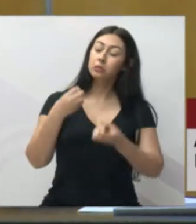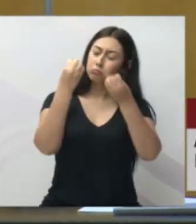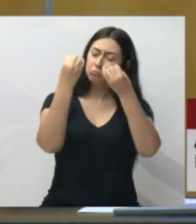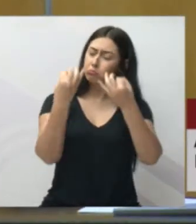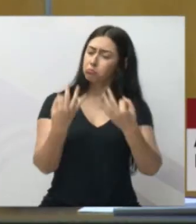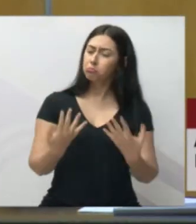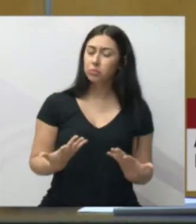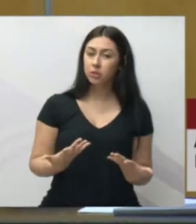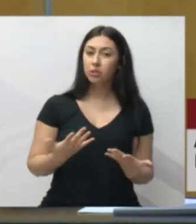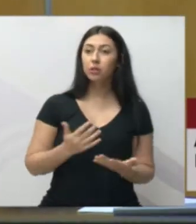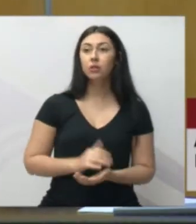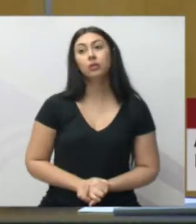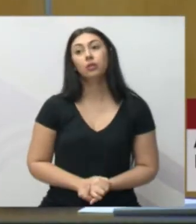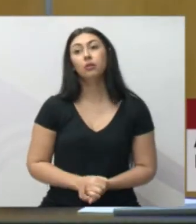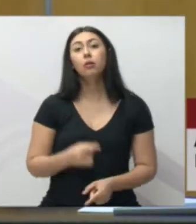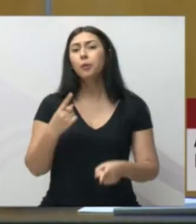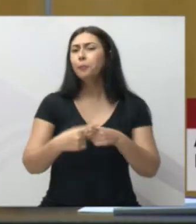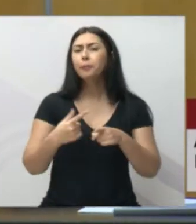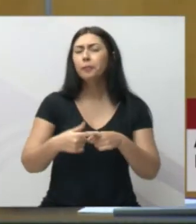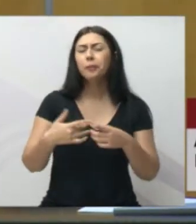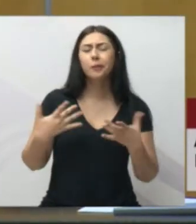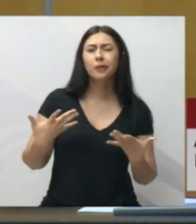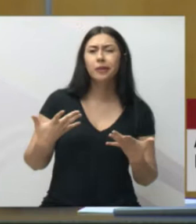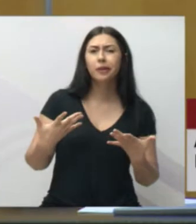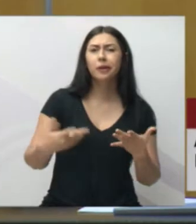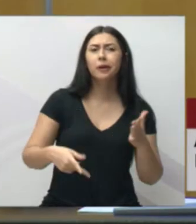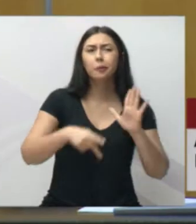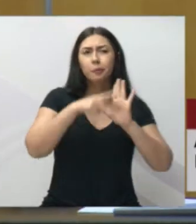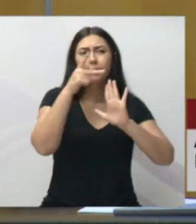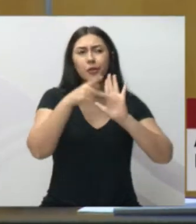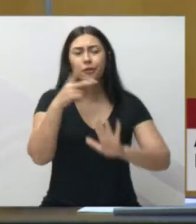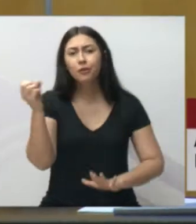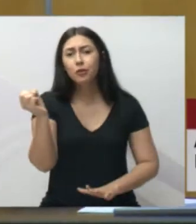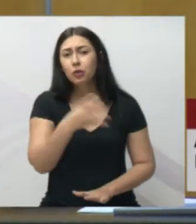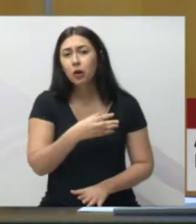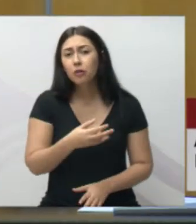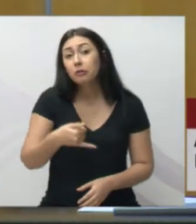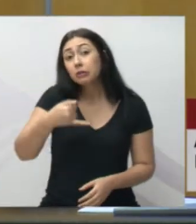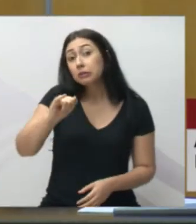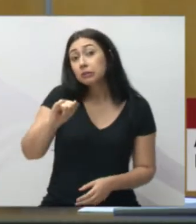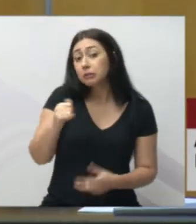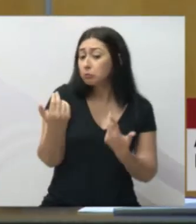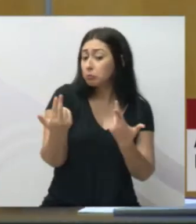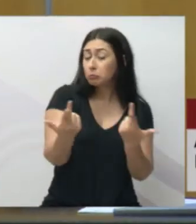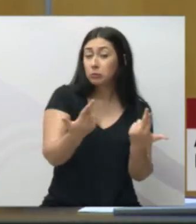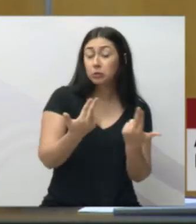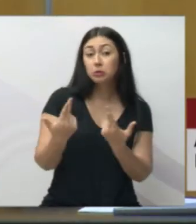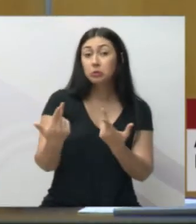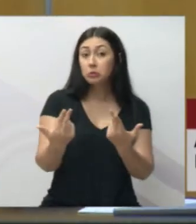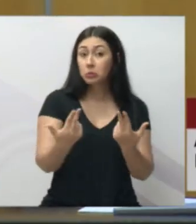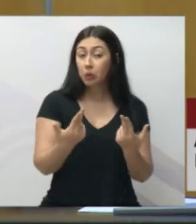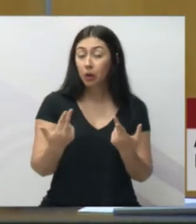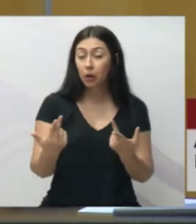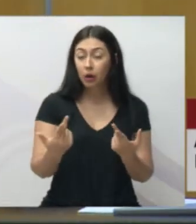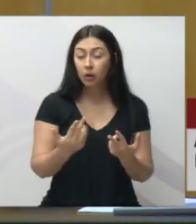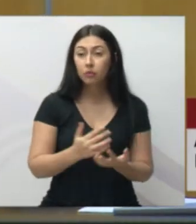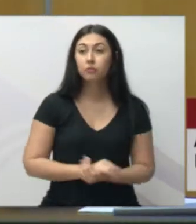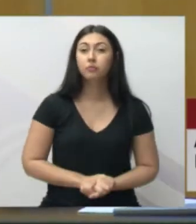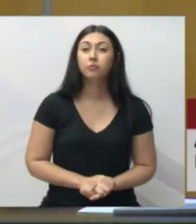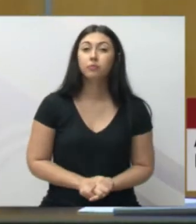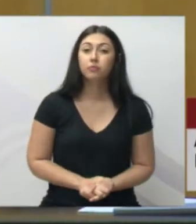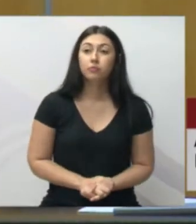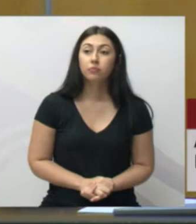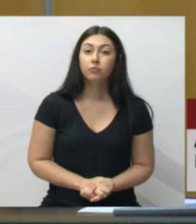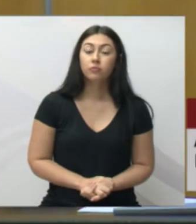explicações sobre a motivação do requerimento de arquivamento do projeto de lei número 61, de 25 de outubro de